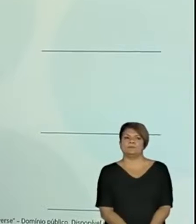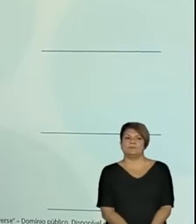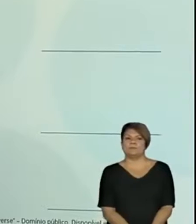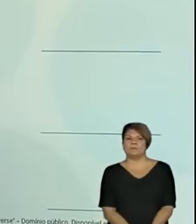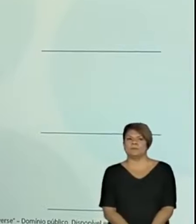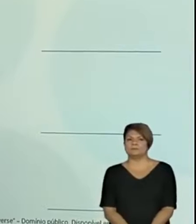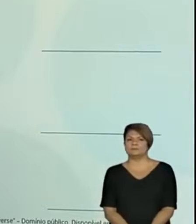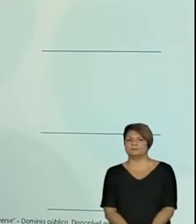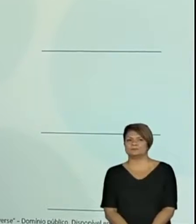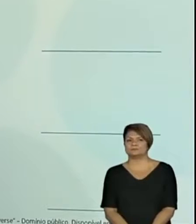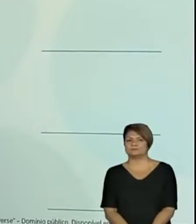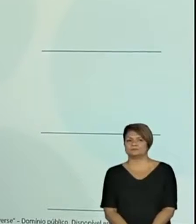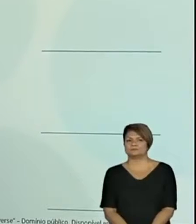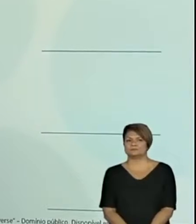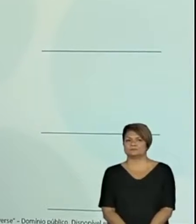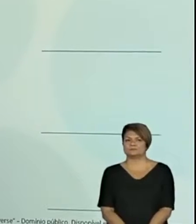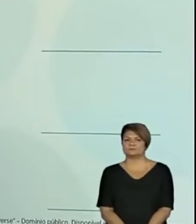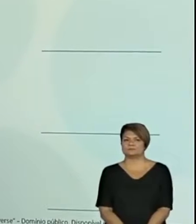aqui.